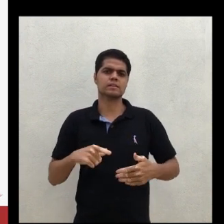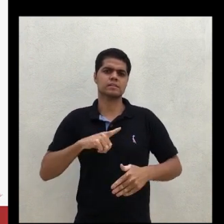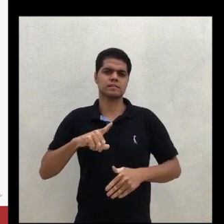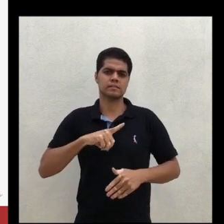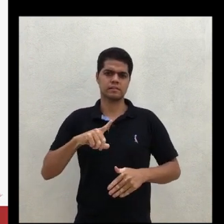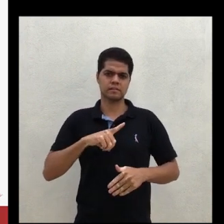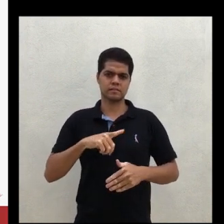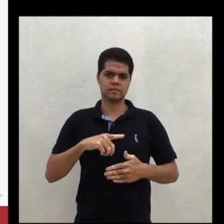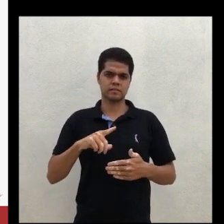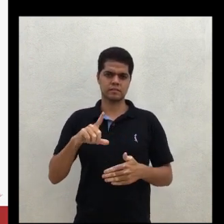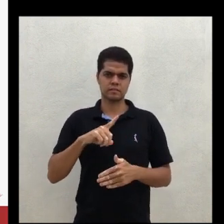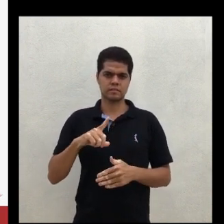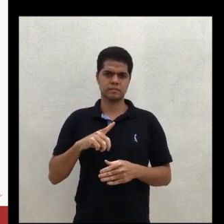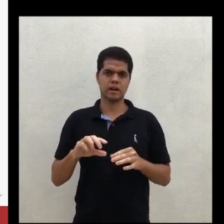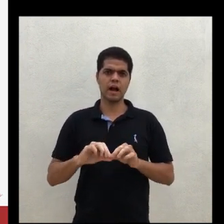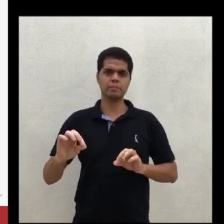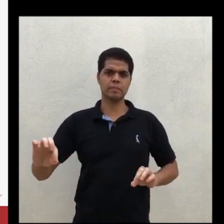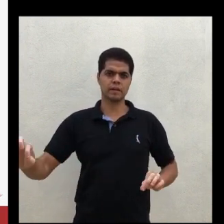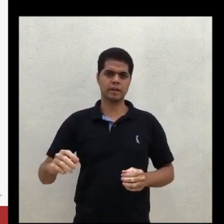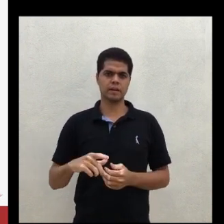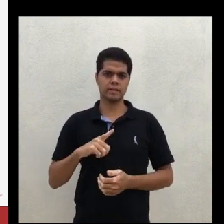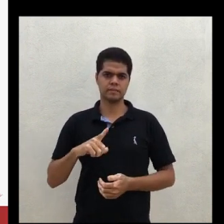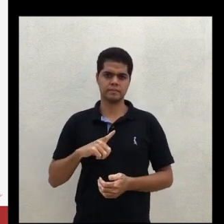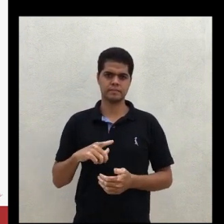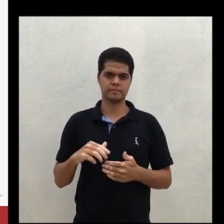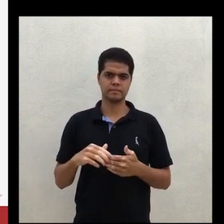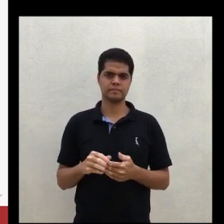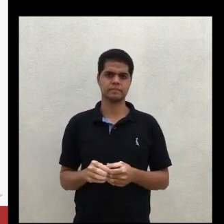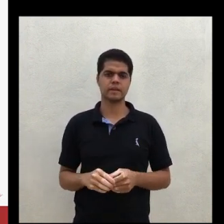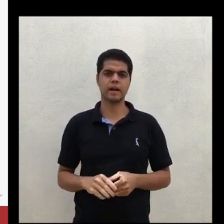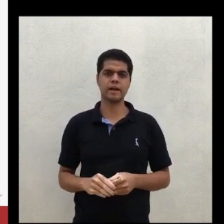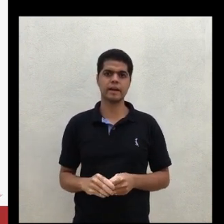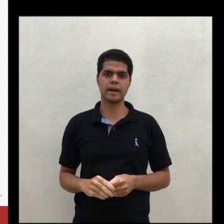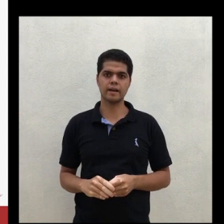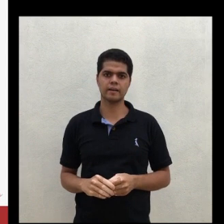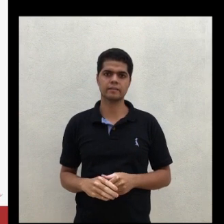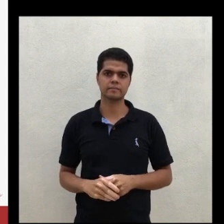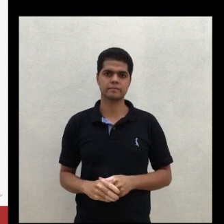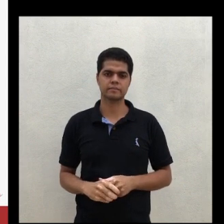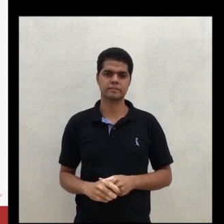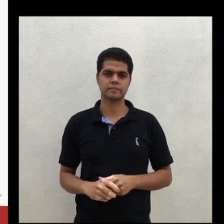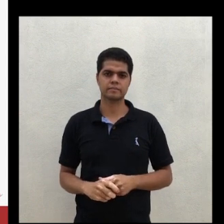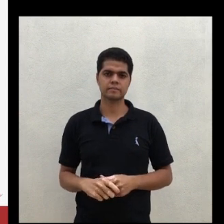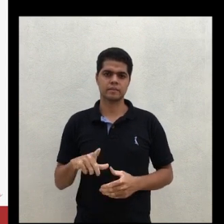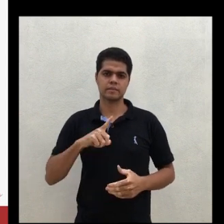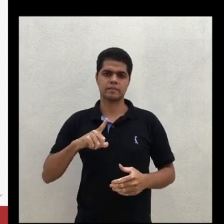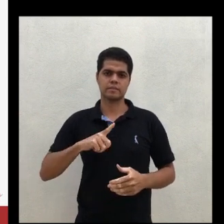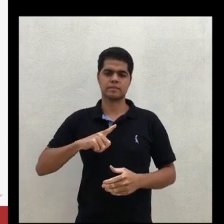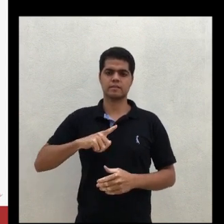olha, 30 centímetros, 1 metro, né, 40 centímetros, é perto.